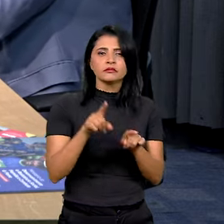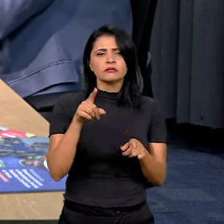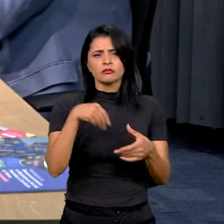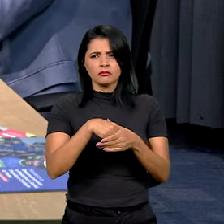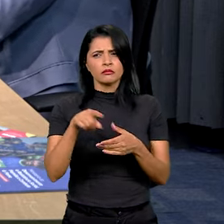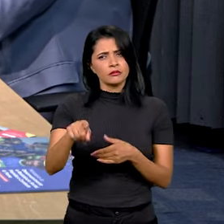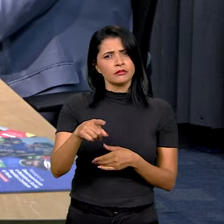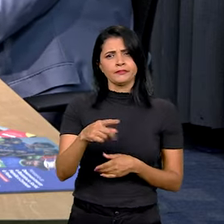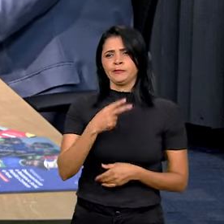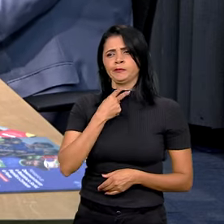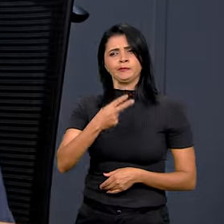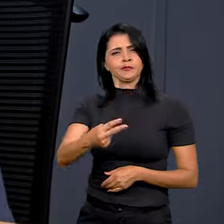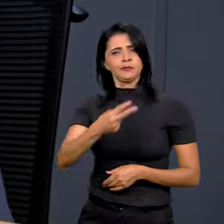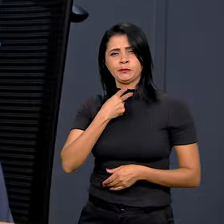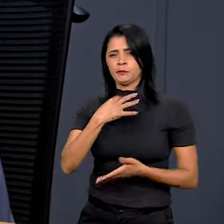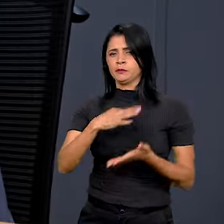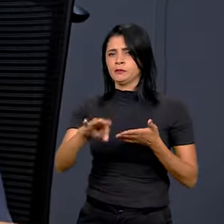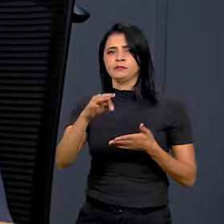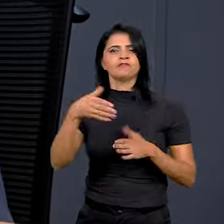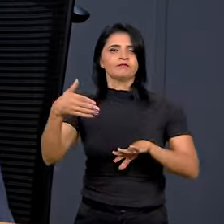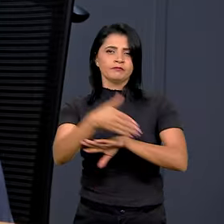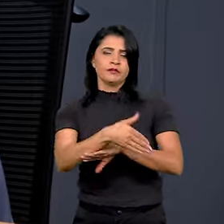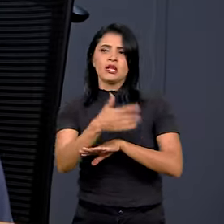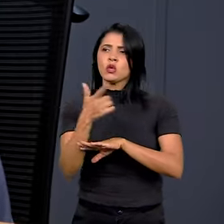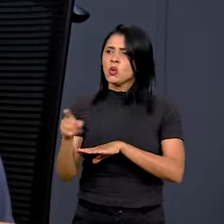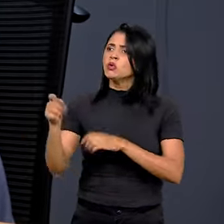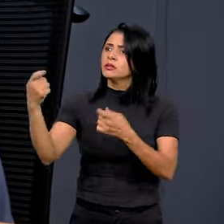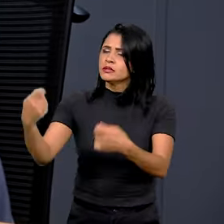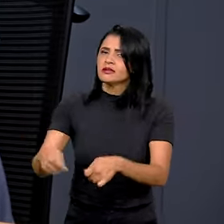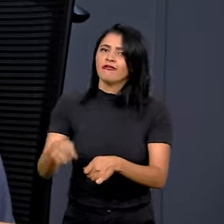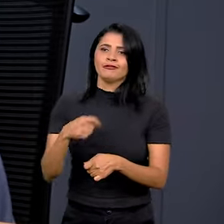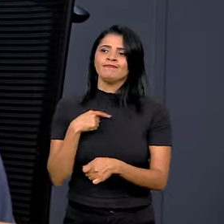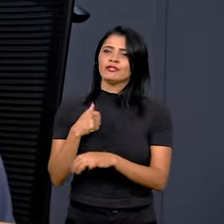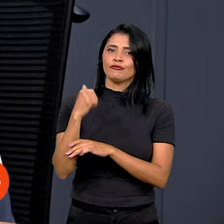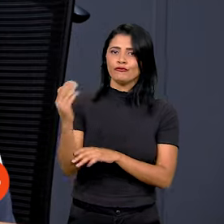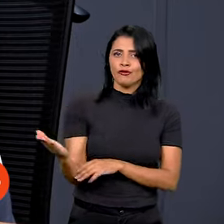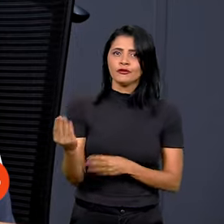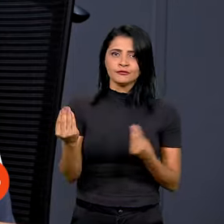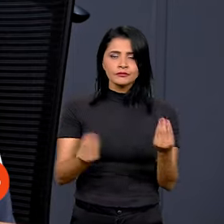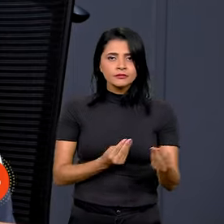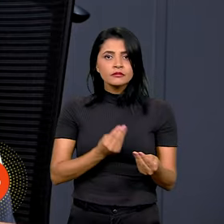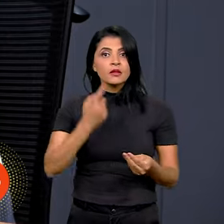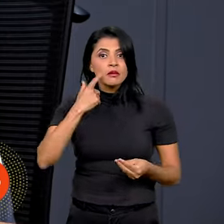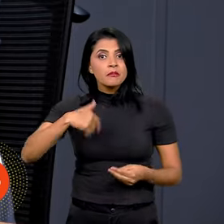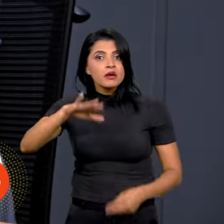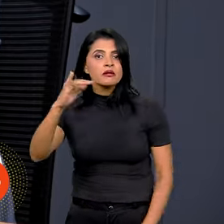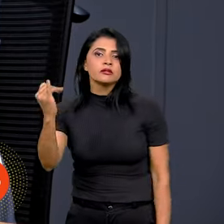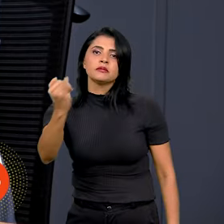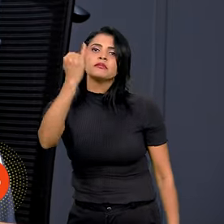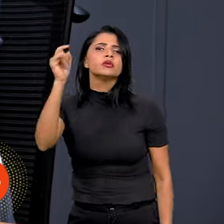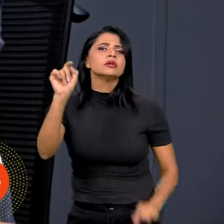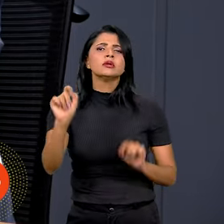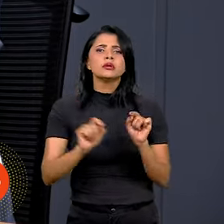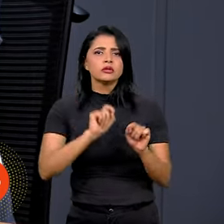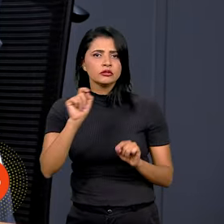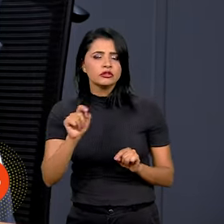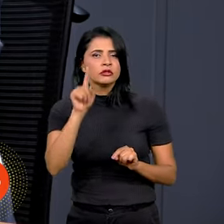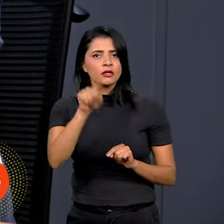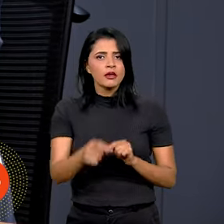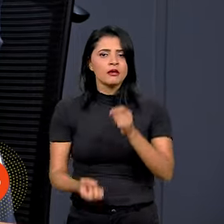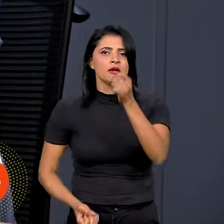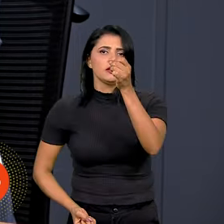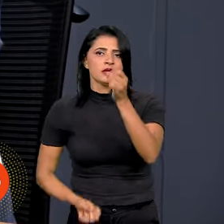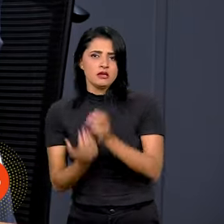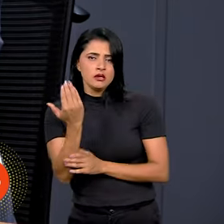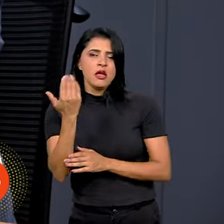está dentro não deveria estar e um fiscal de Quem deveria estar dentro e ali não está para isso uma das ações da Rede Mais relevantes que a gente tá fazendo é estabelecer